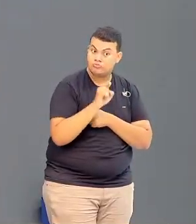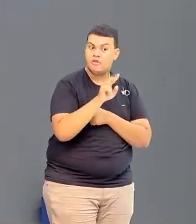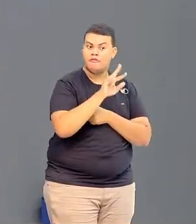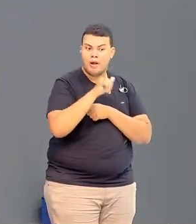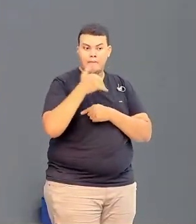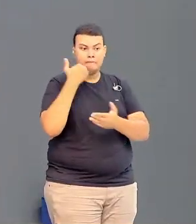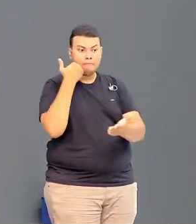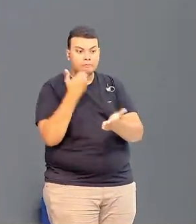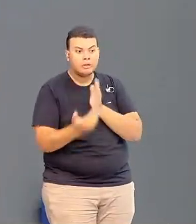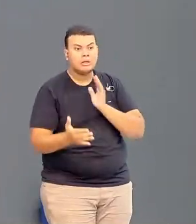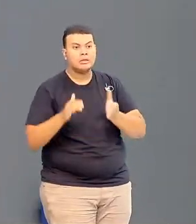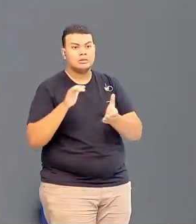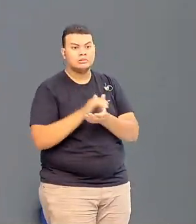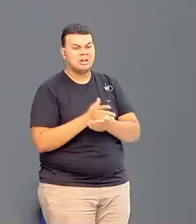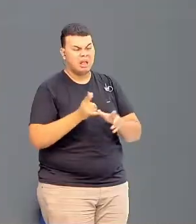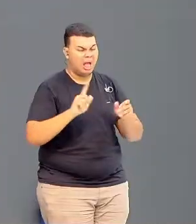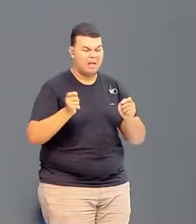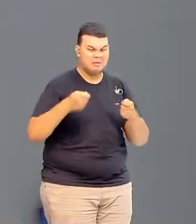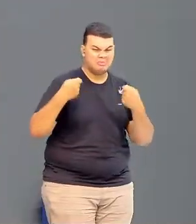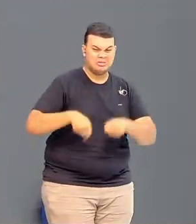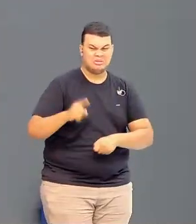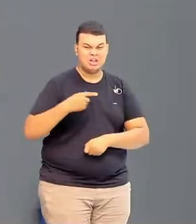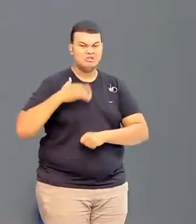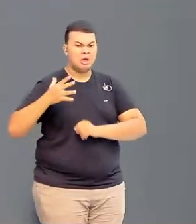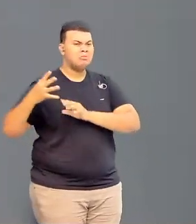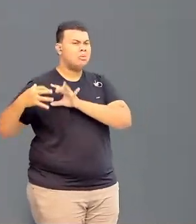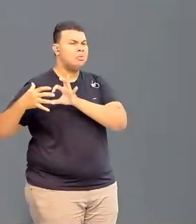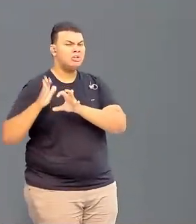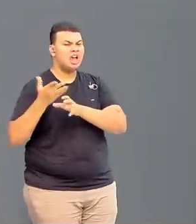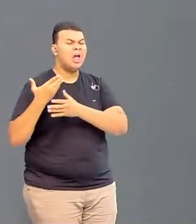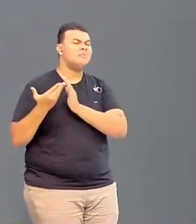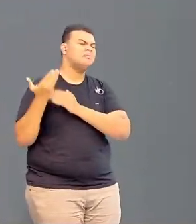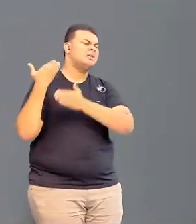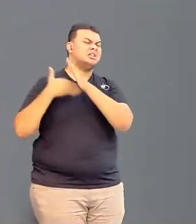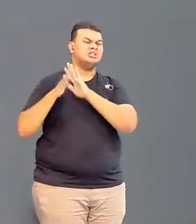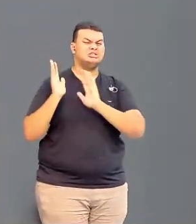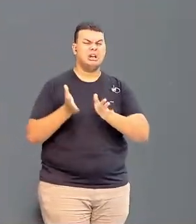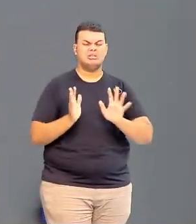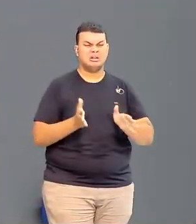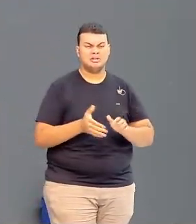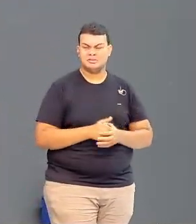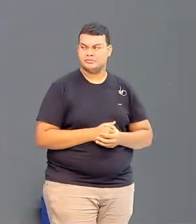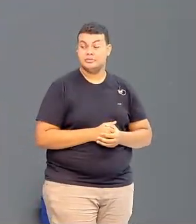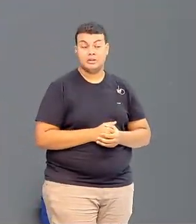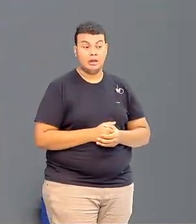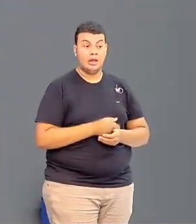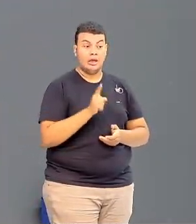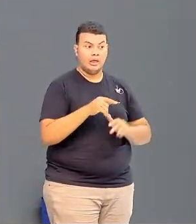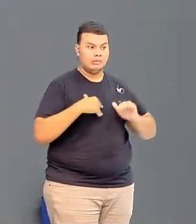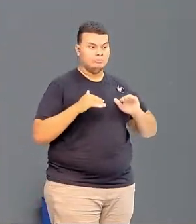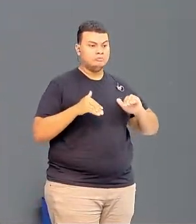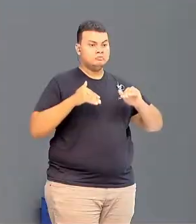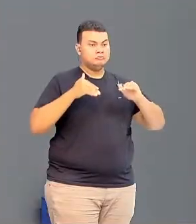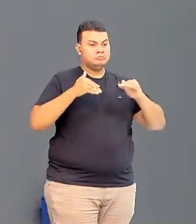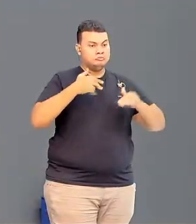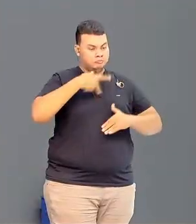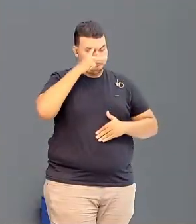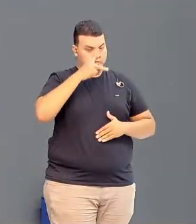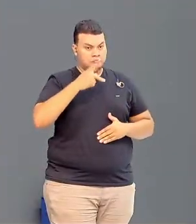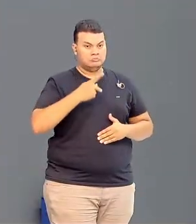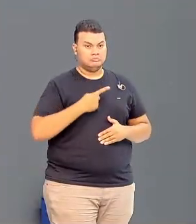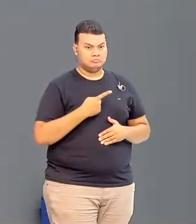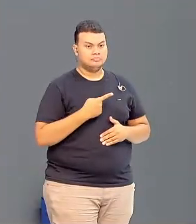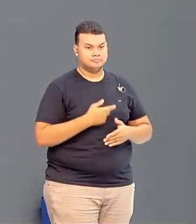vai perder seu casamento. Não, vai não, a gente já teve crise, mas já passou. Lugar de altivez.